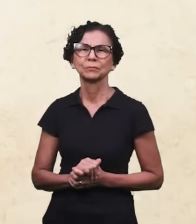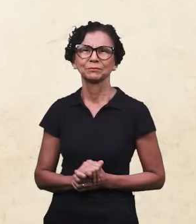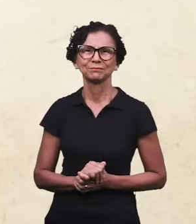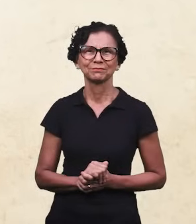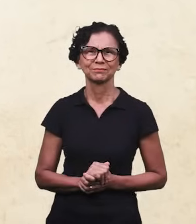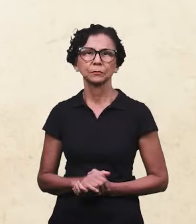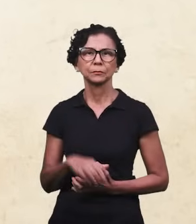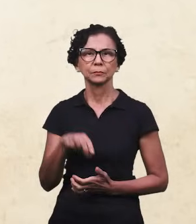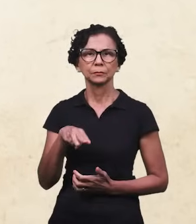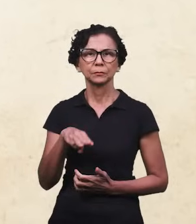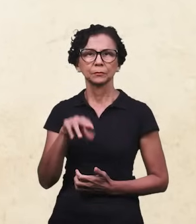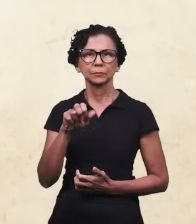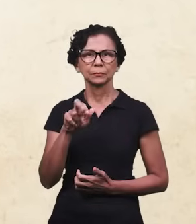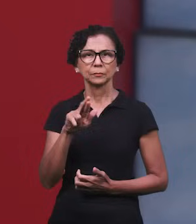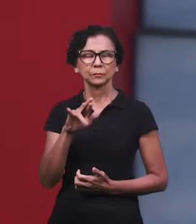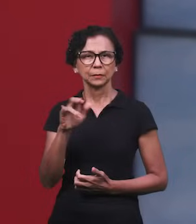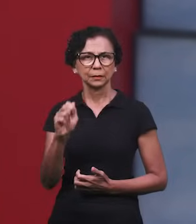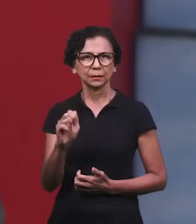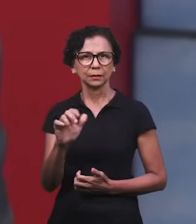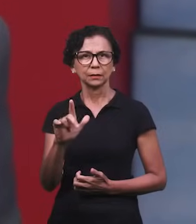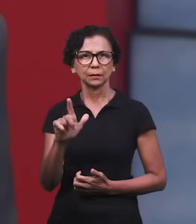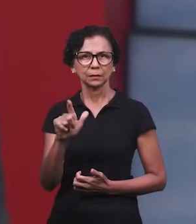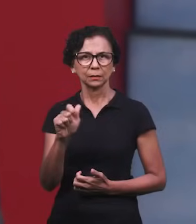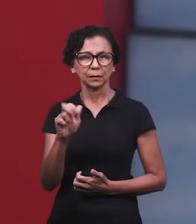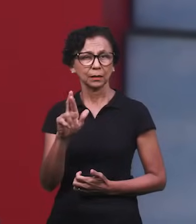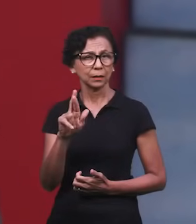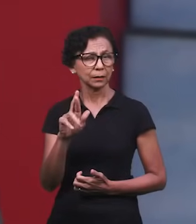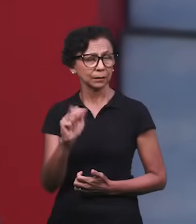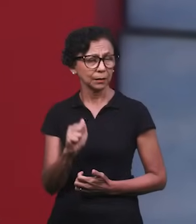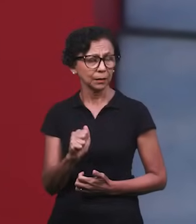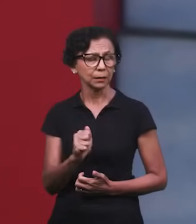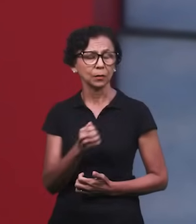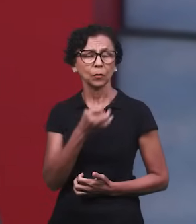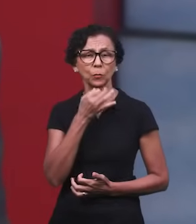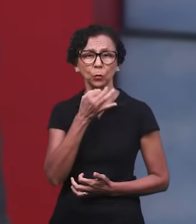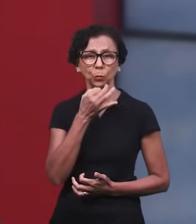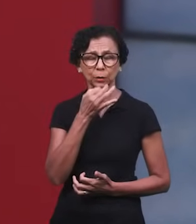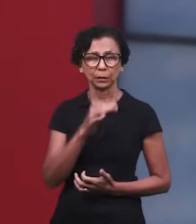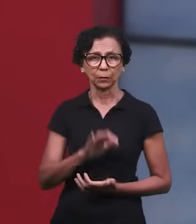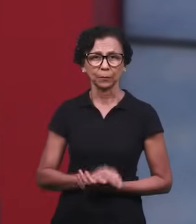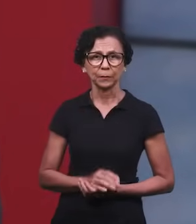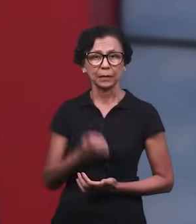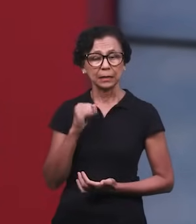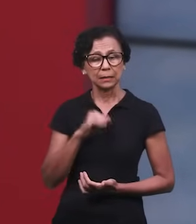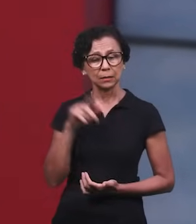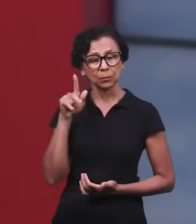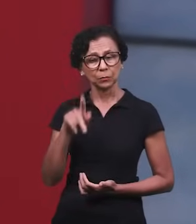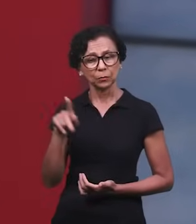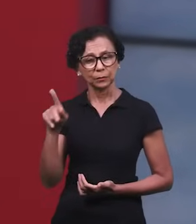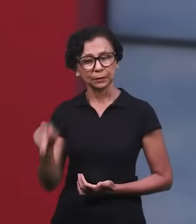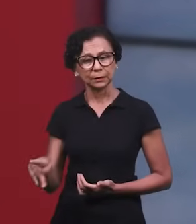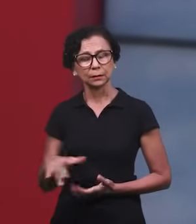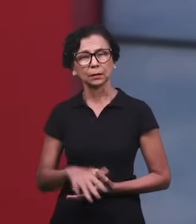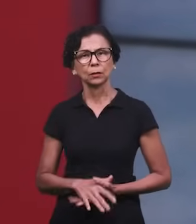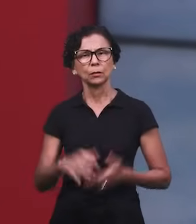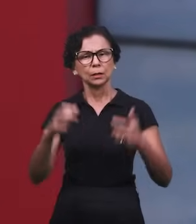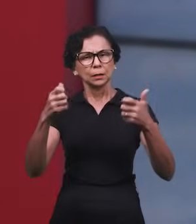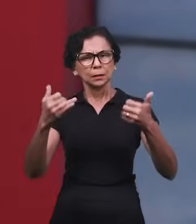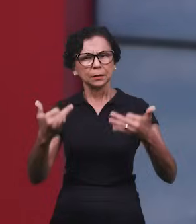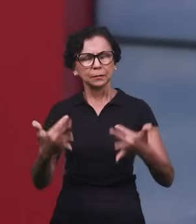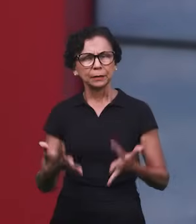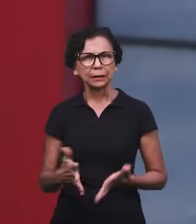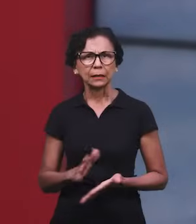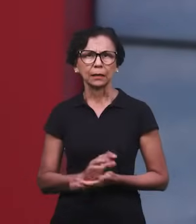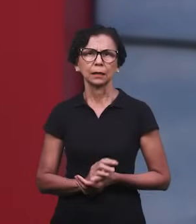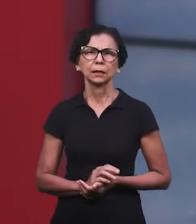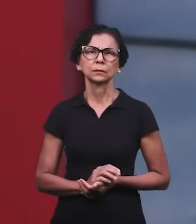seleção natural. A paz do Senhor. Maria Clara, eu diria que se o professor falar sobre a